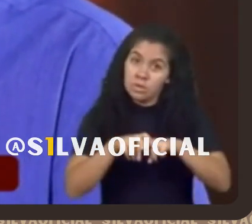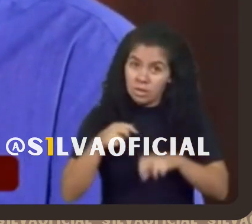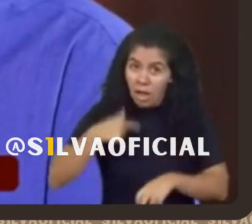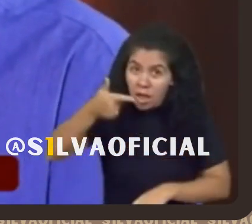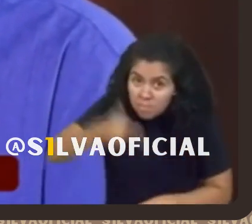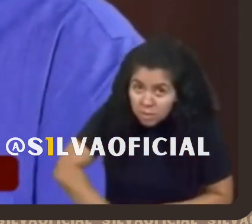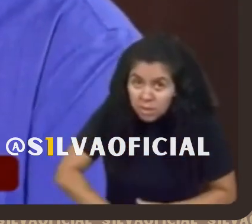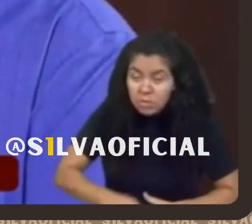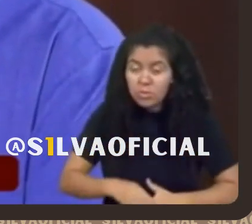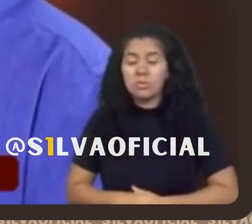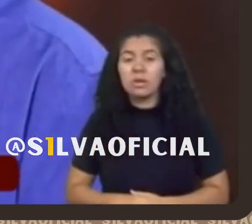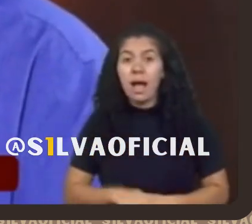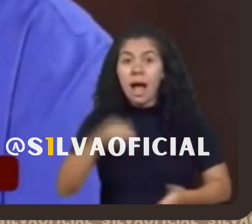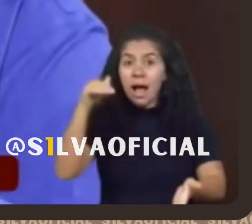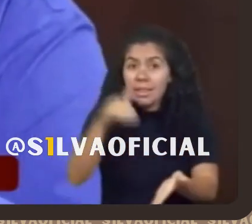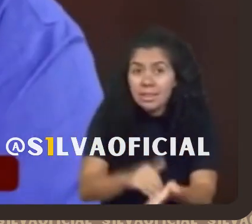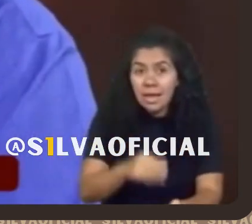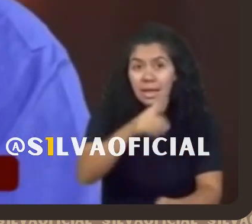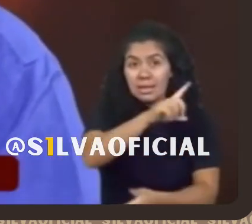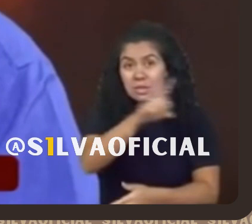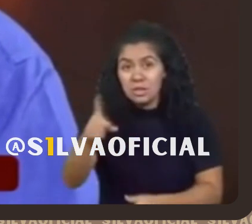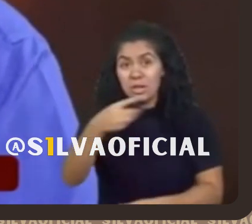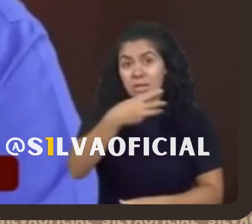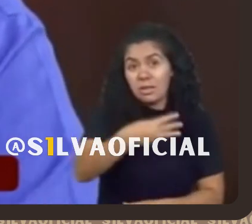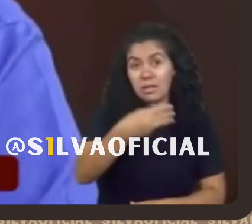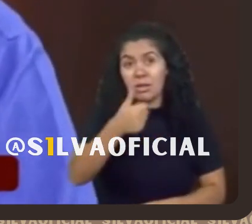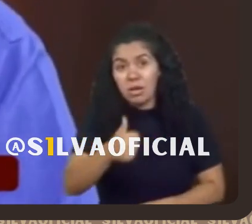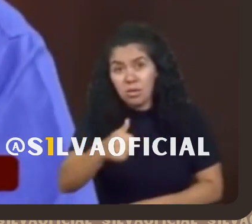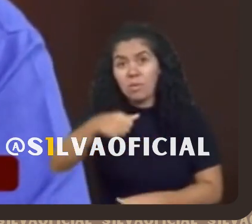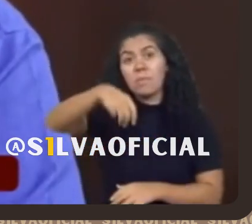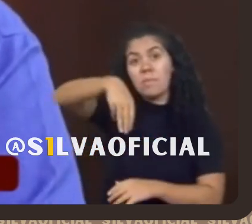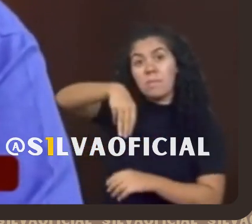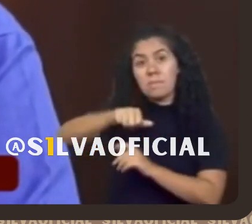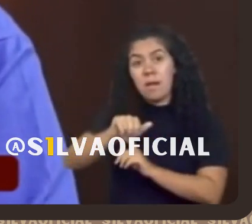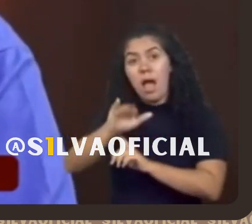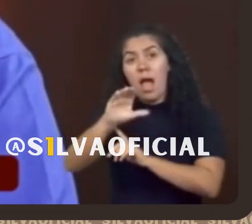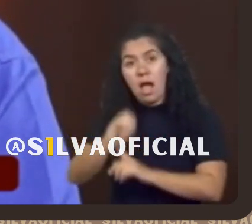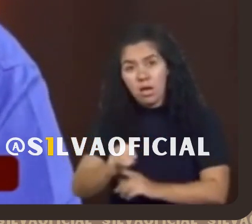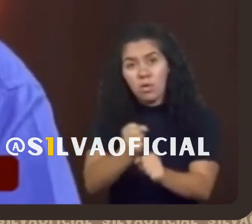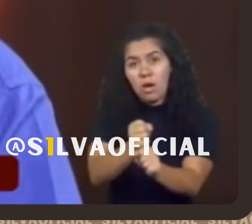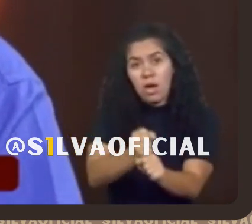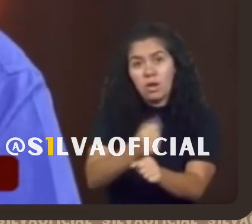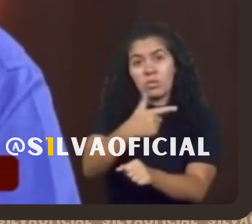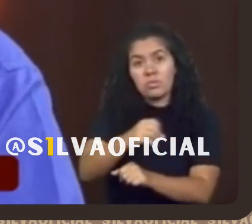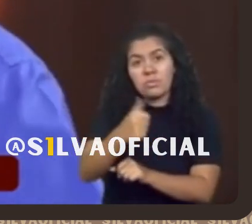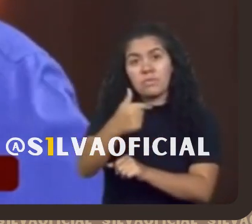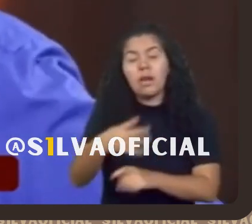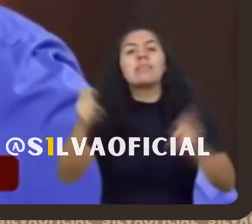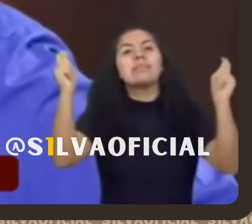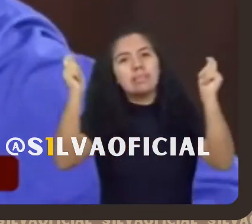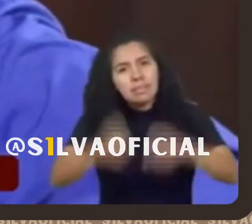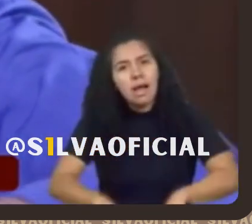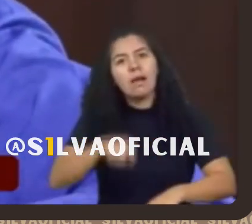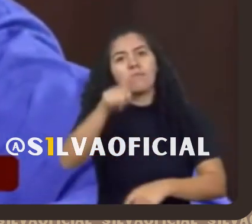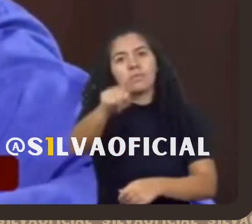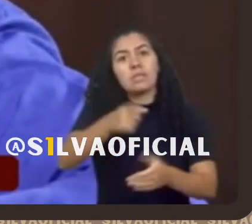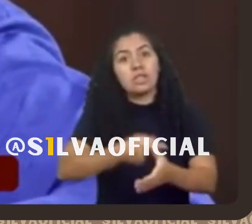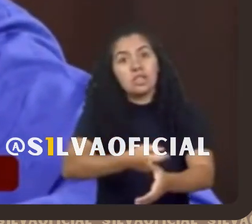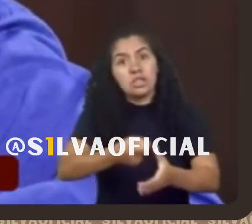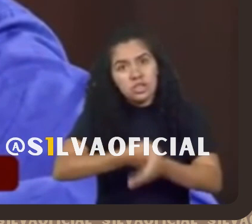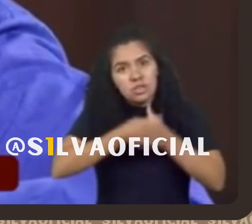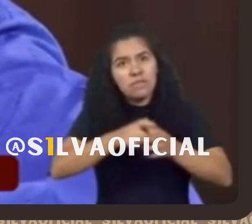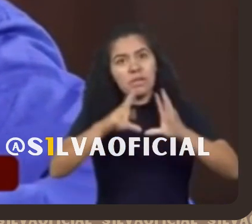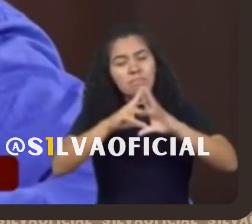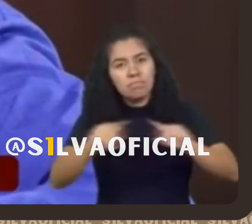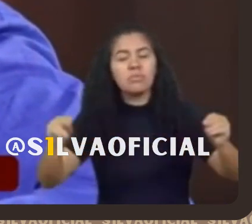até dia 31 de Maio de 2024 você pode quitar sua dívida a sua dívida pode chegar você pode